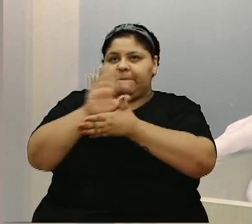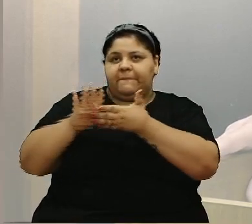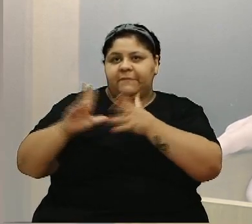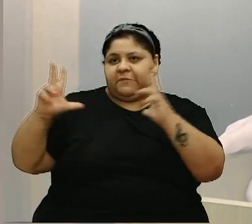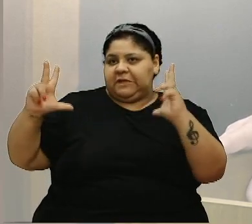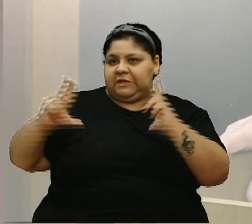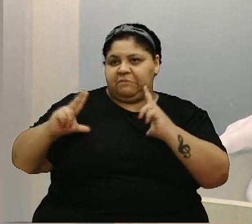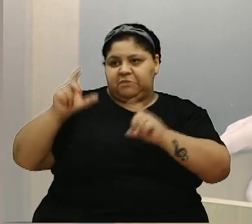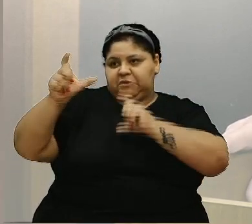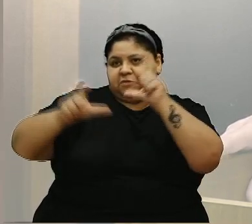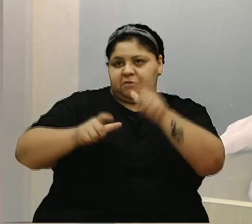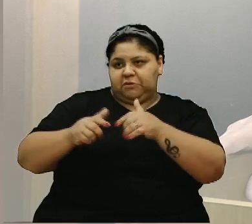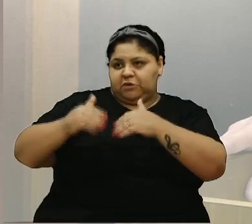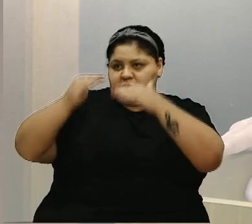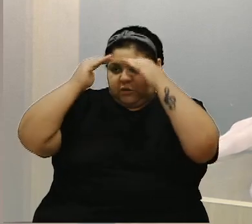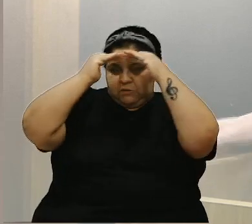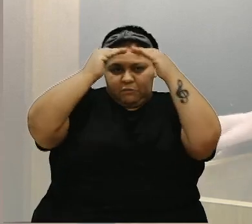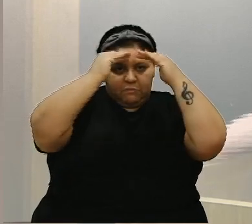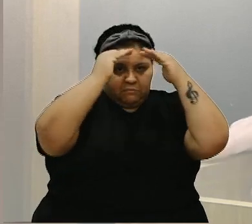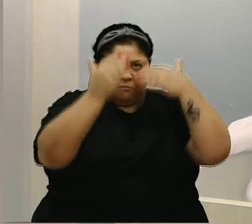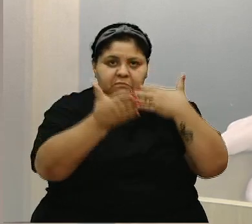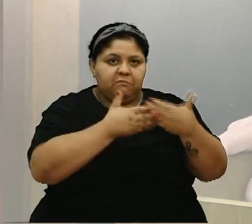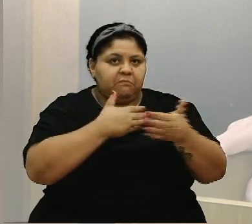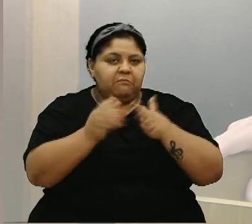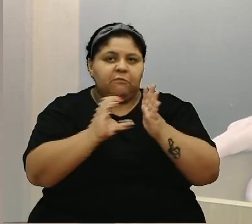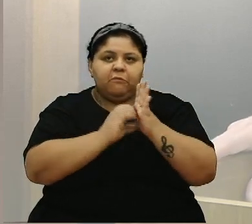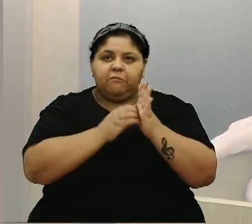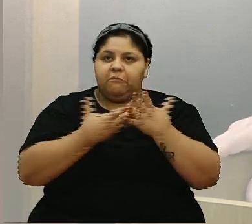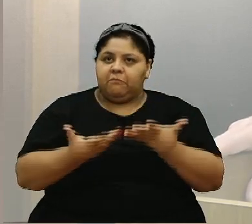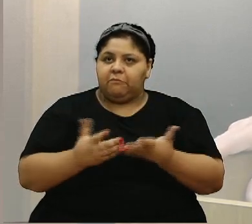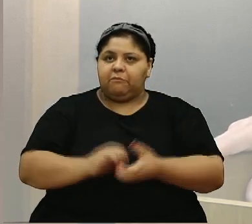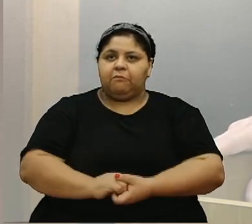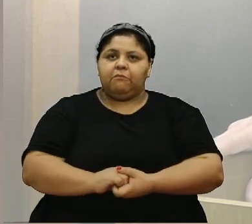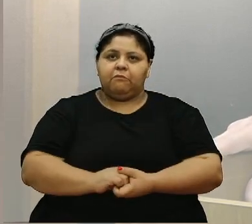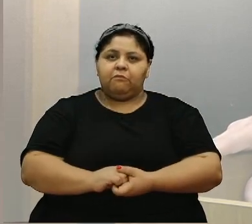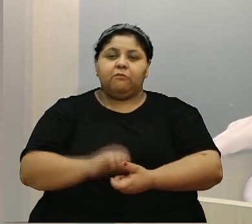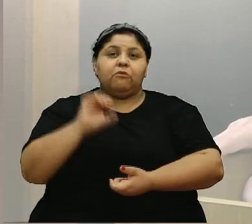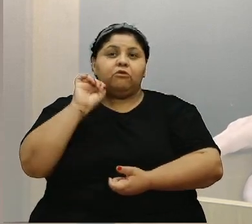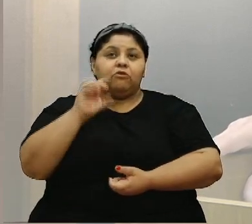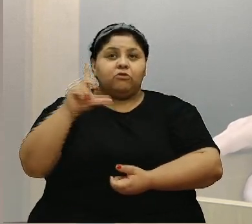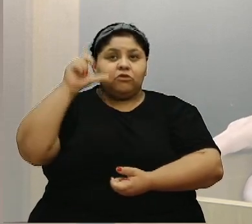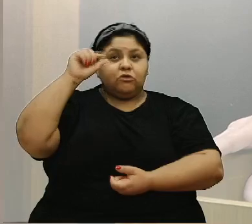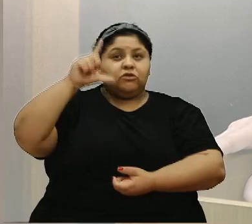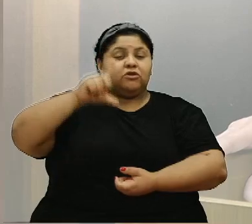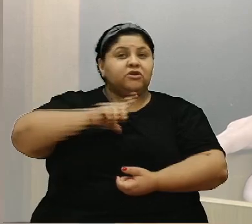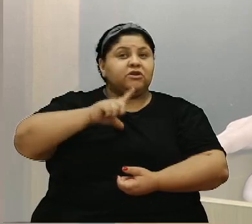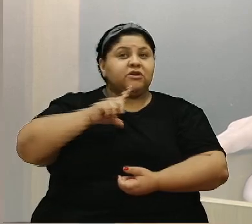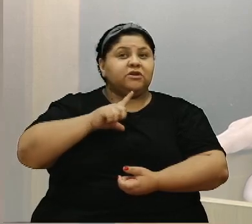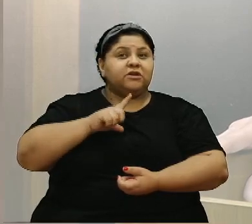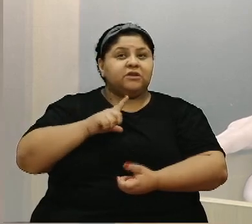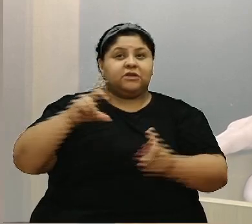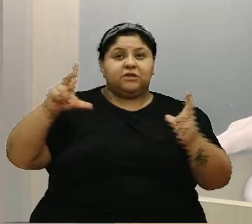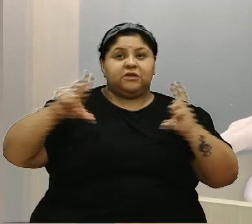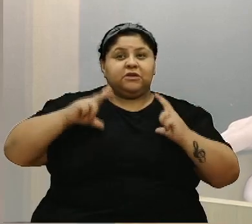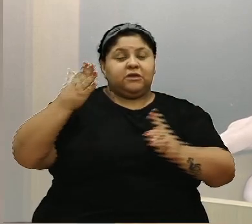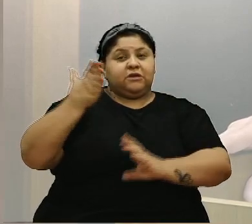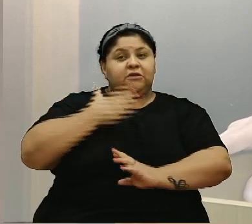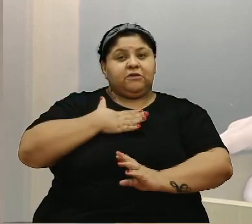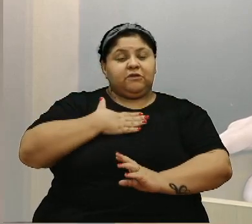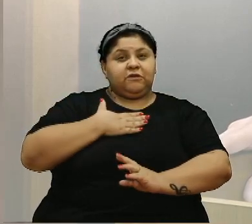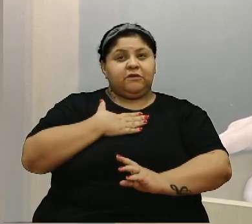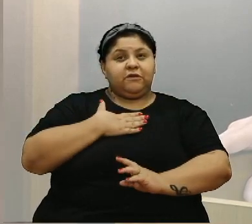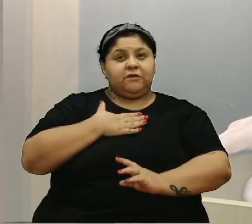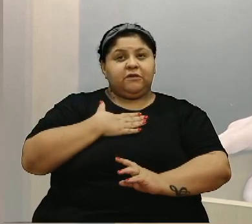com ninguém, maior respeito por todos vocês, independente do partido. Só que o Scalco tem uma coisa muito particular minha, eu sou